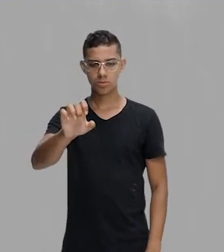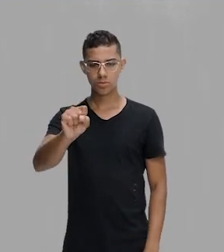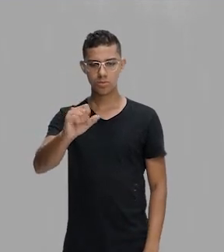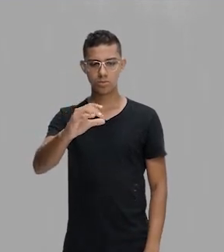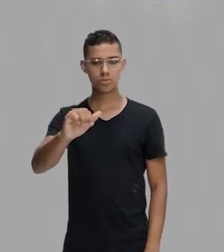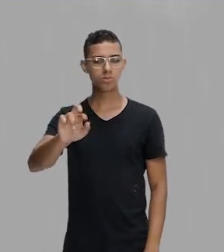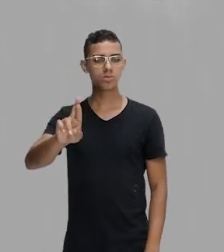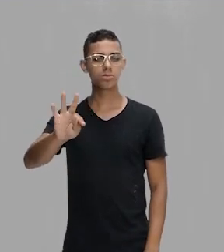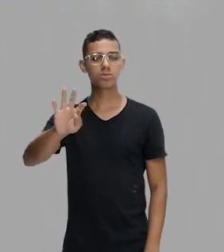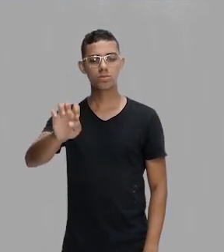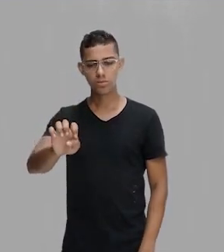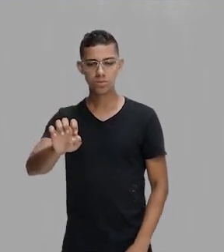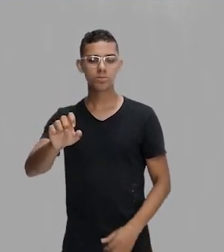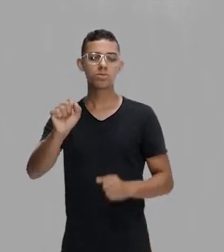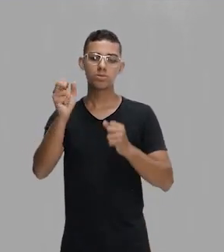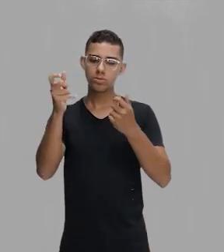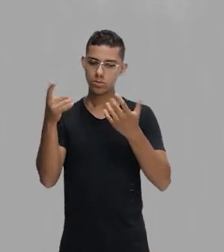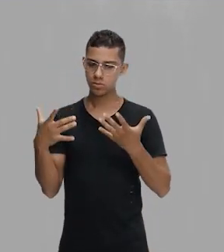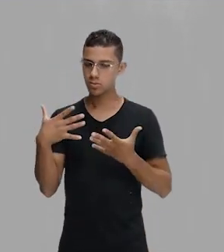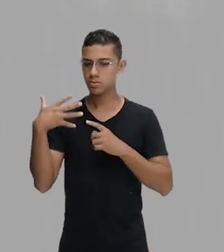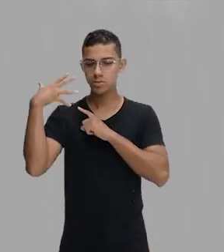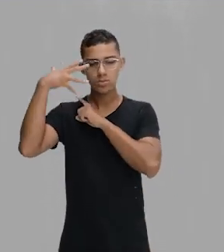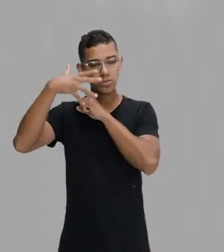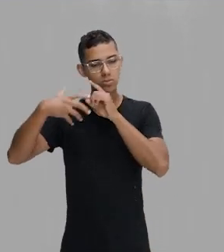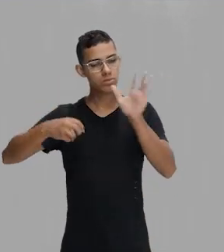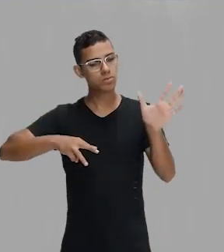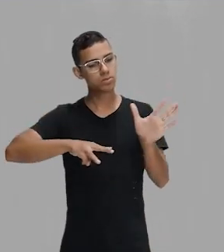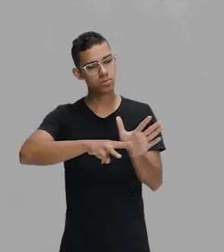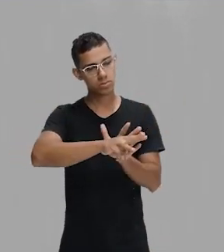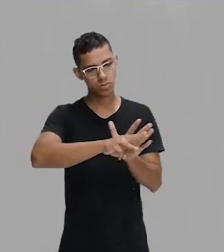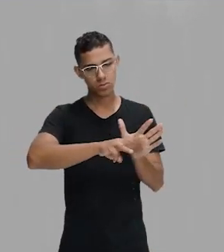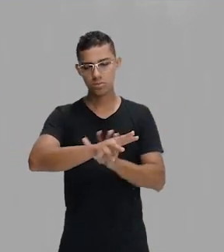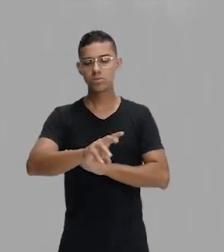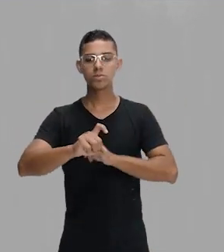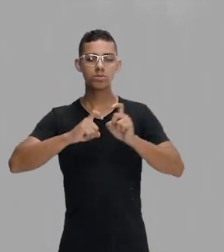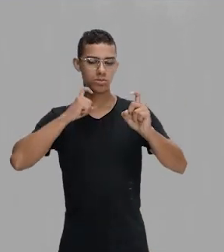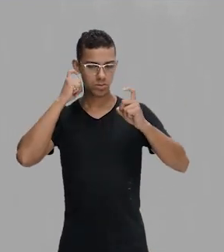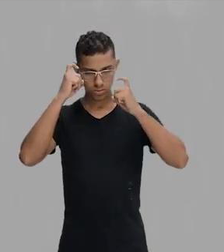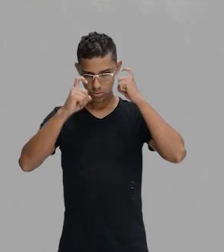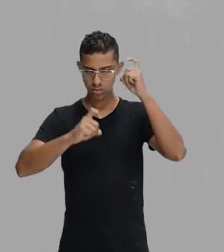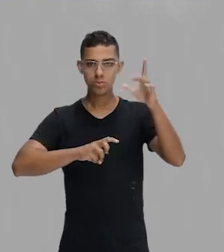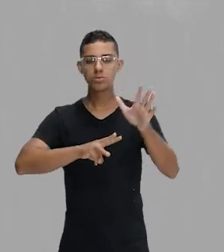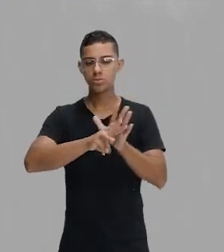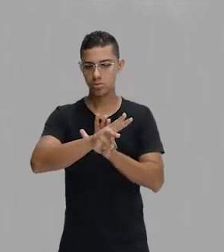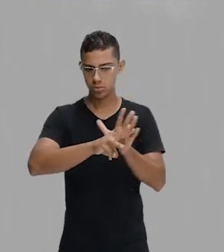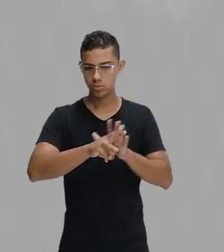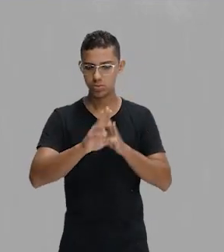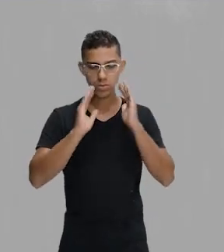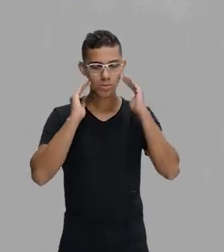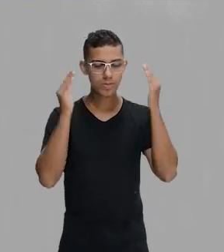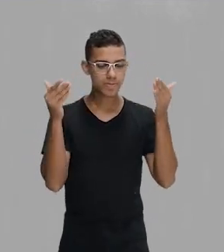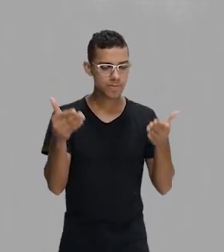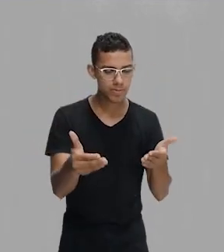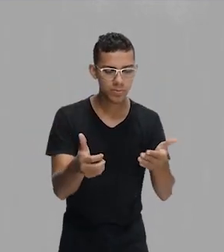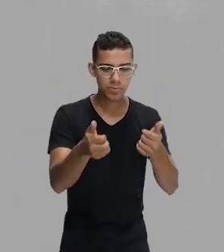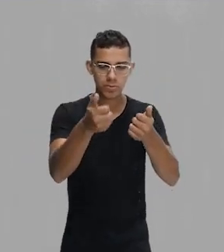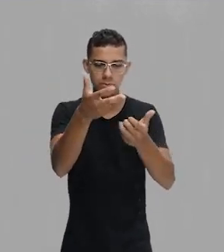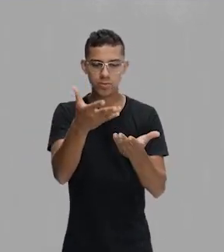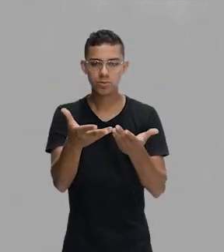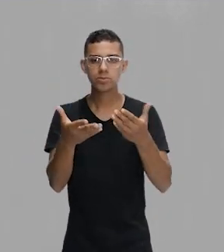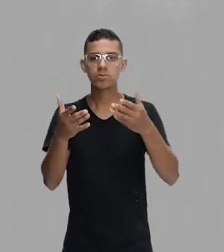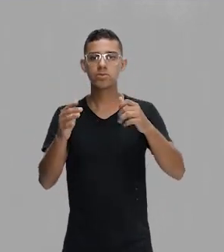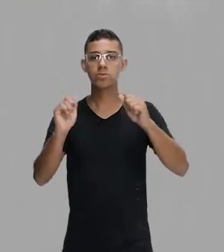questão é O Discurso do Método. Ele é muito preocupado com o método, tá? Ele quer estabelecer uma